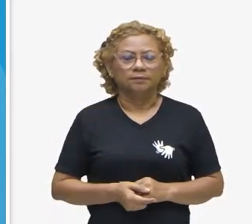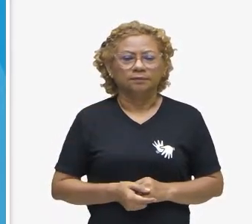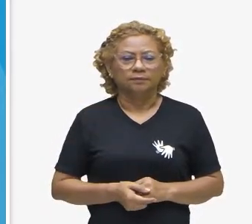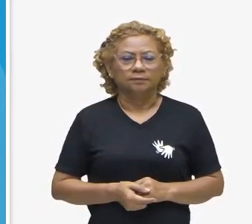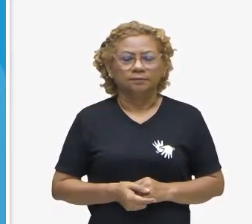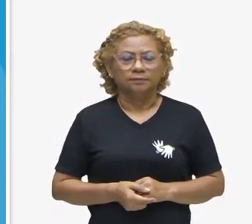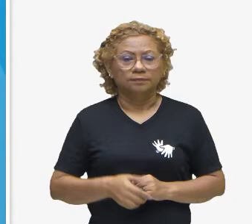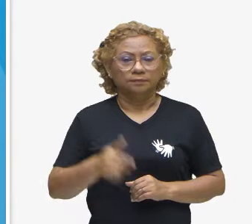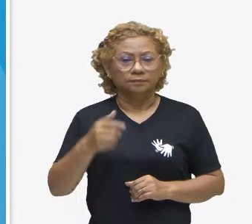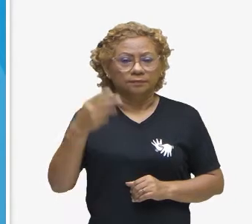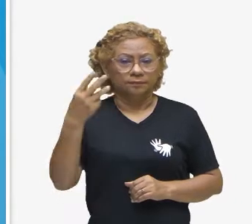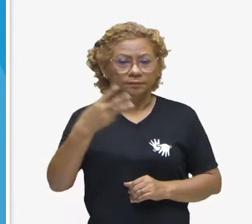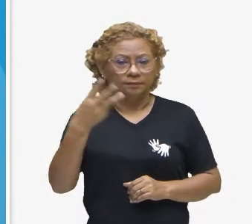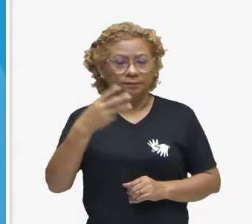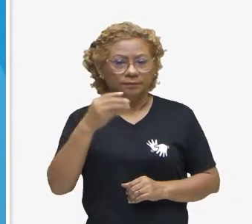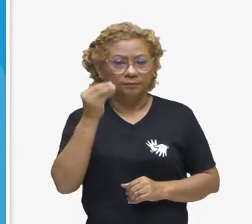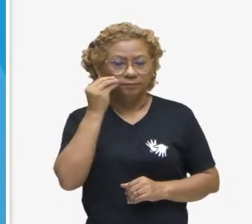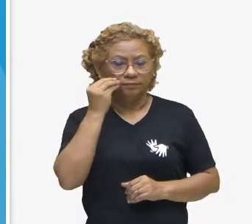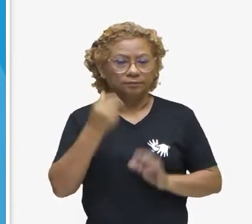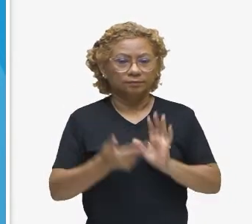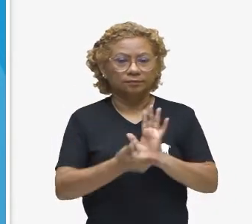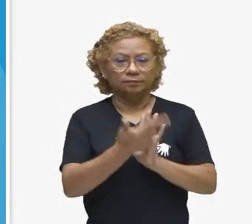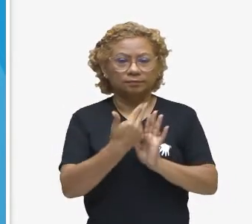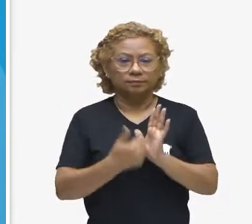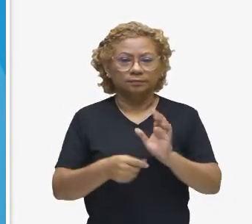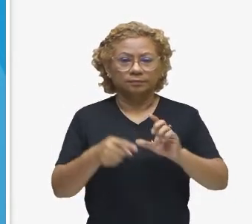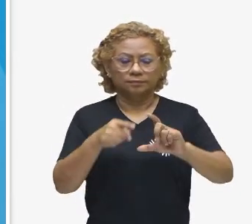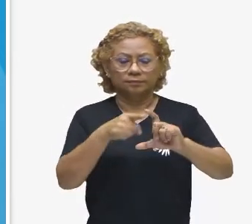Aqui no terceiro desenho,